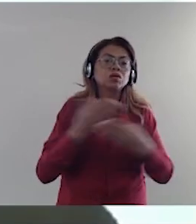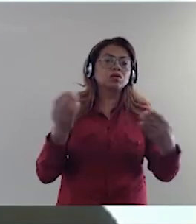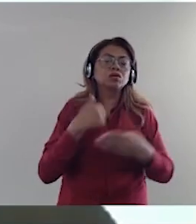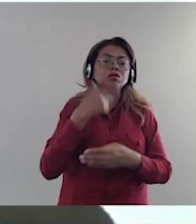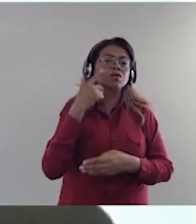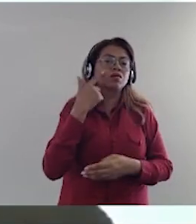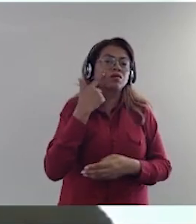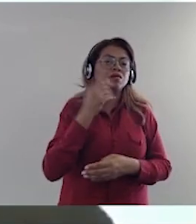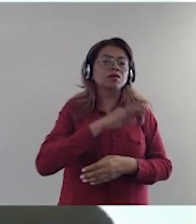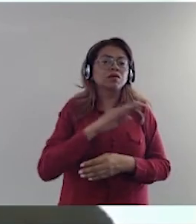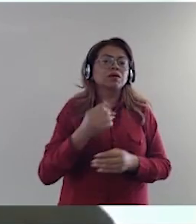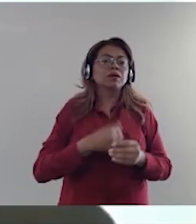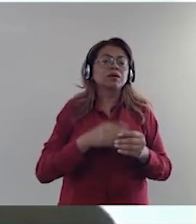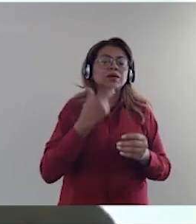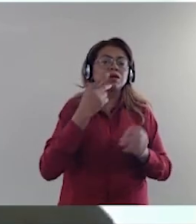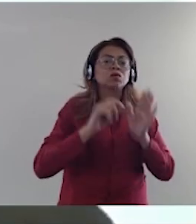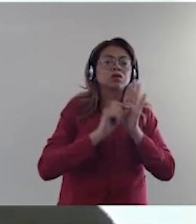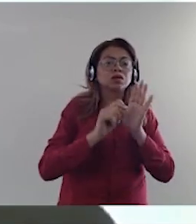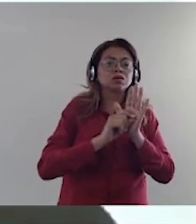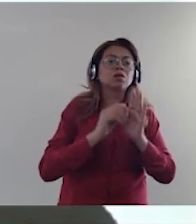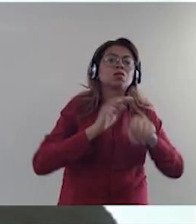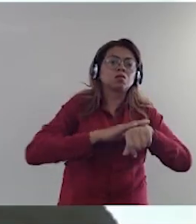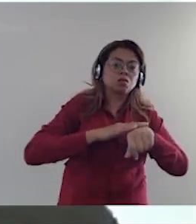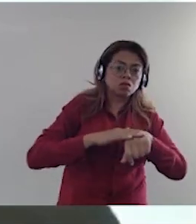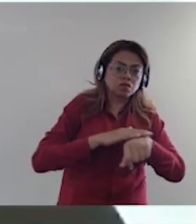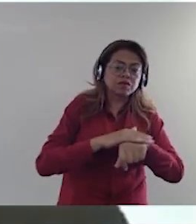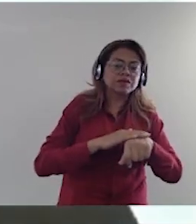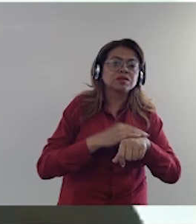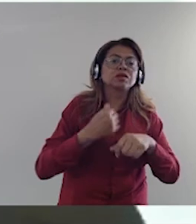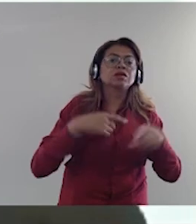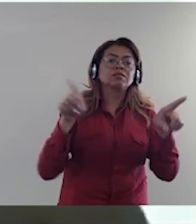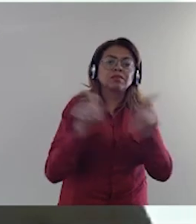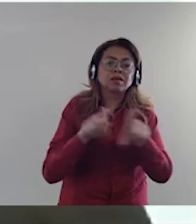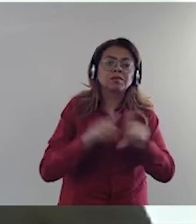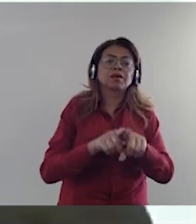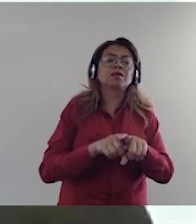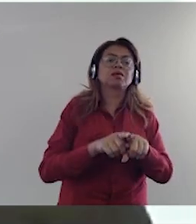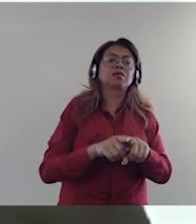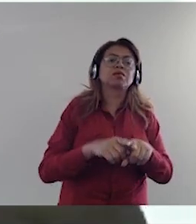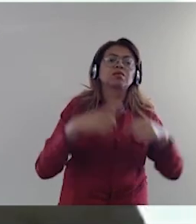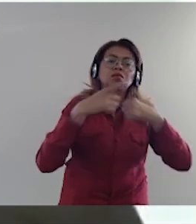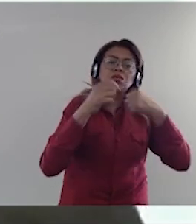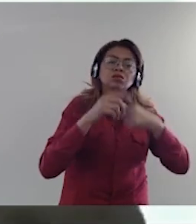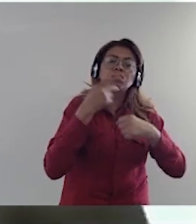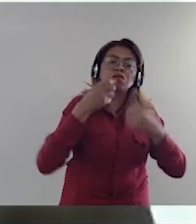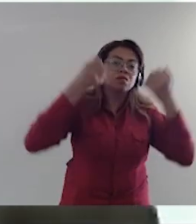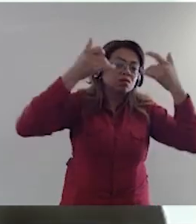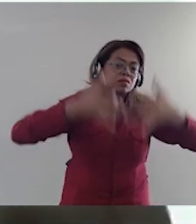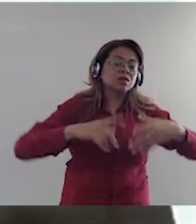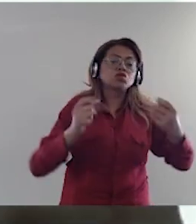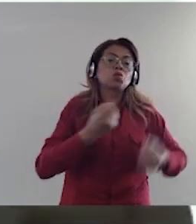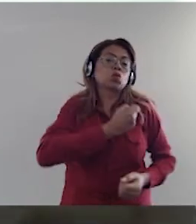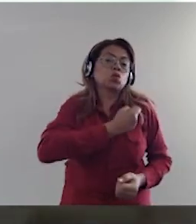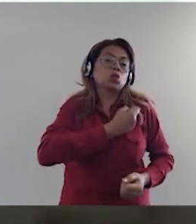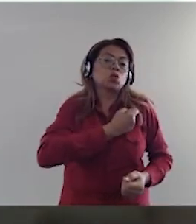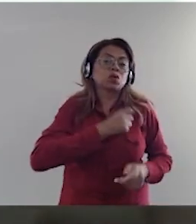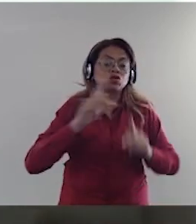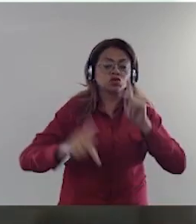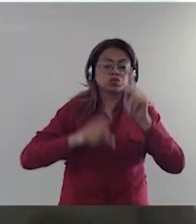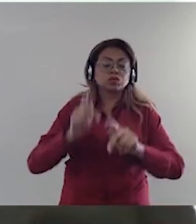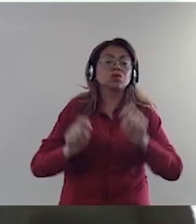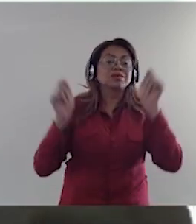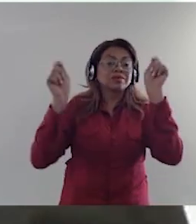shopping justificam também a limitação do número de pessoas durante a fração de tempo. Então, mais uma vez,